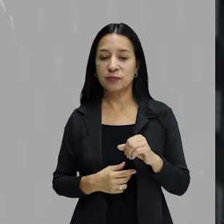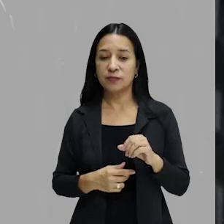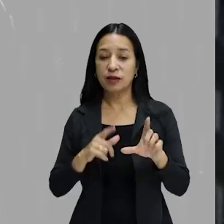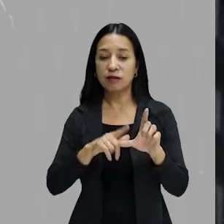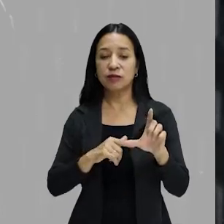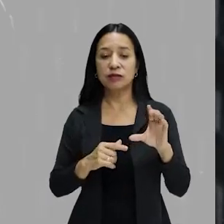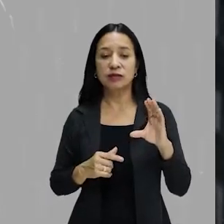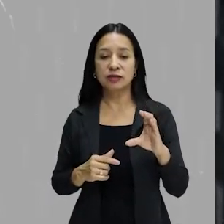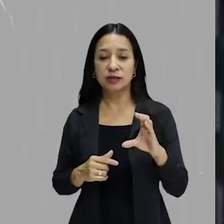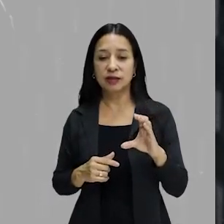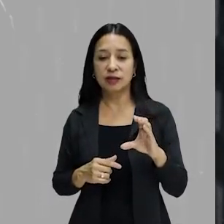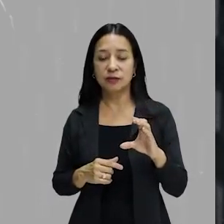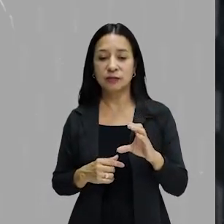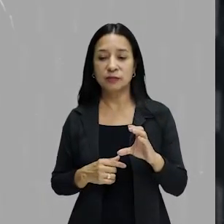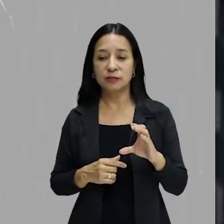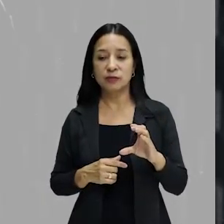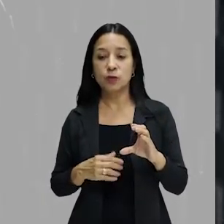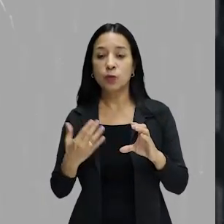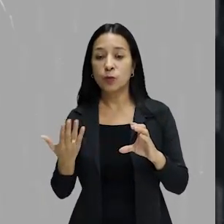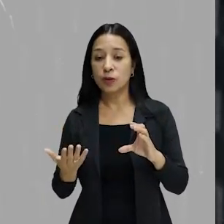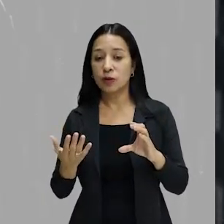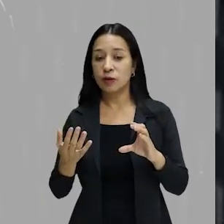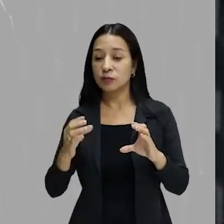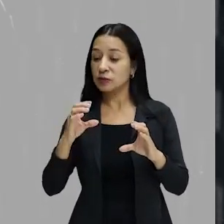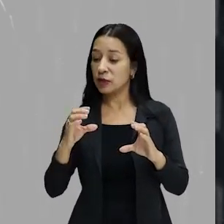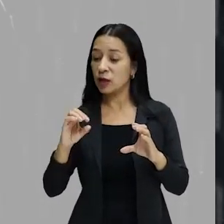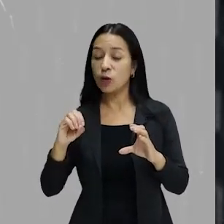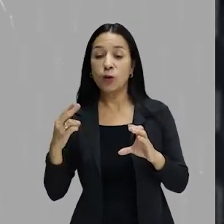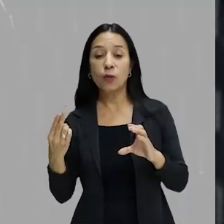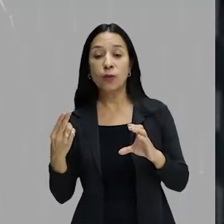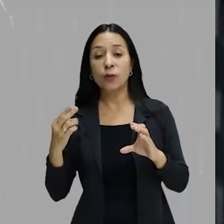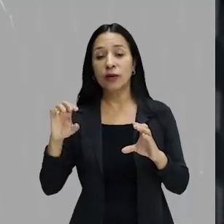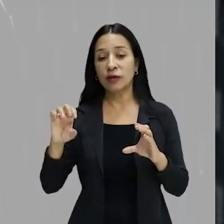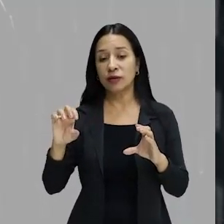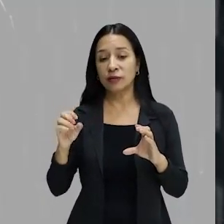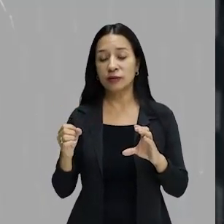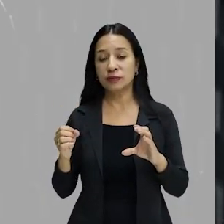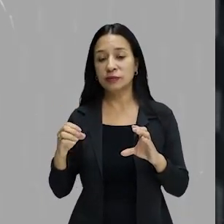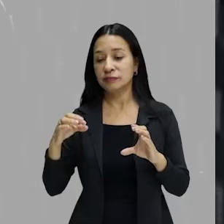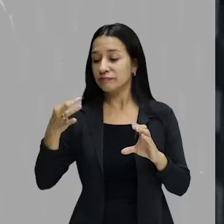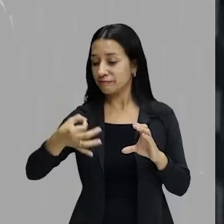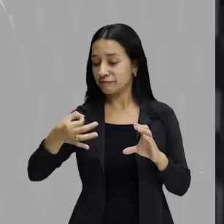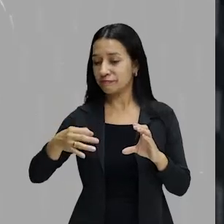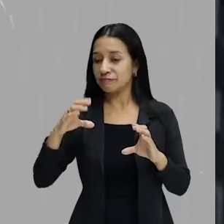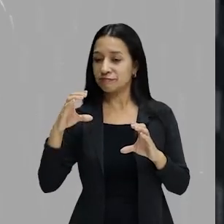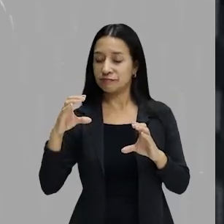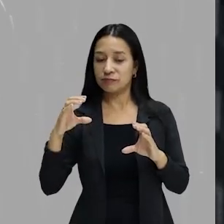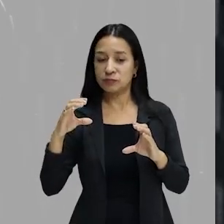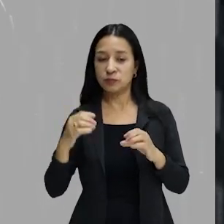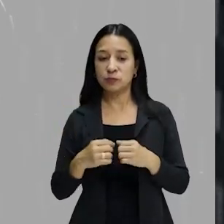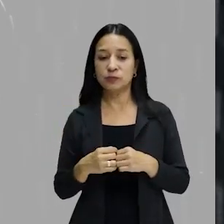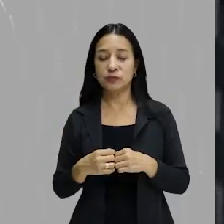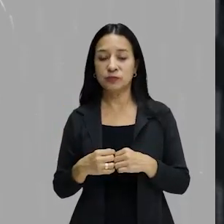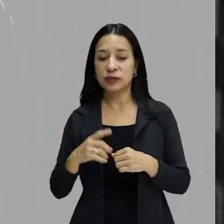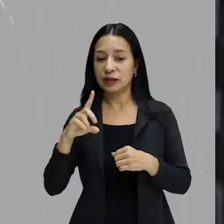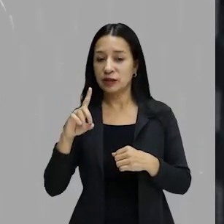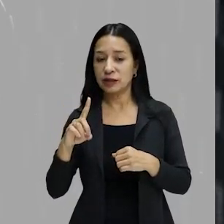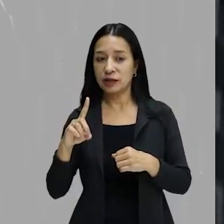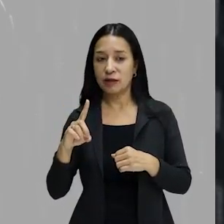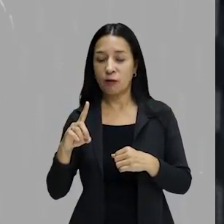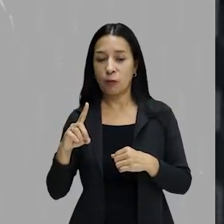que paralisava as pernas. Consecutiva. Tá certo? Tá certo. E quanto mais eu envelheço, mais eu tenho